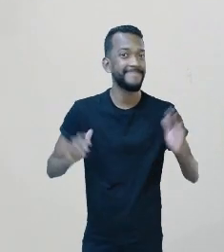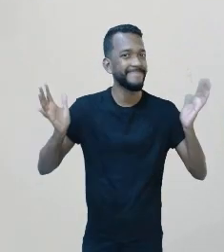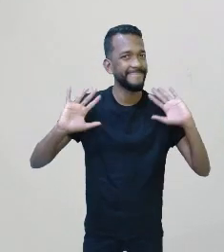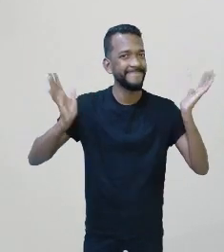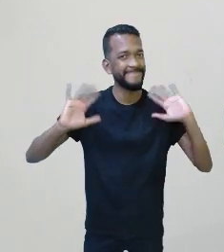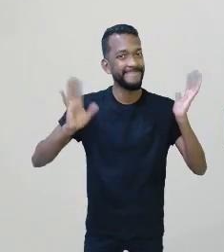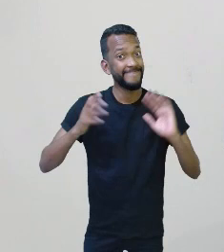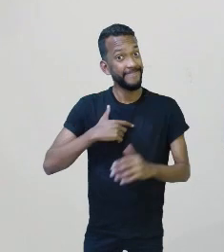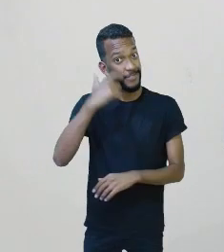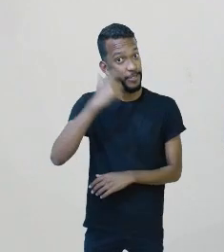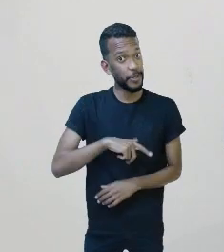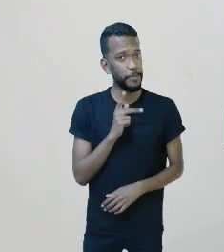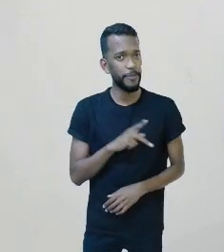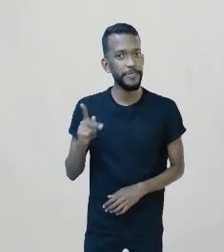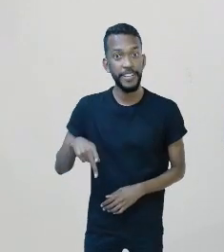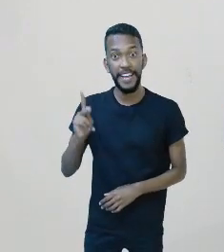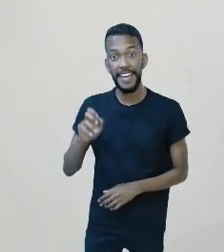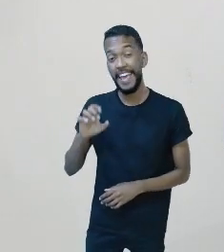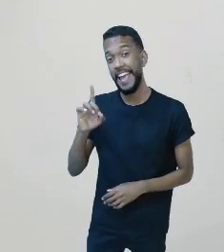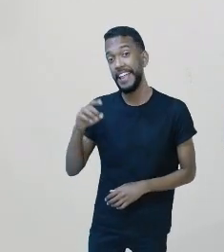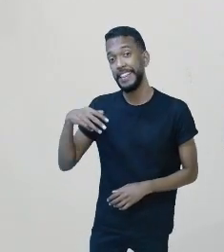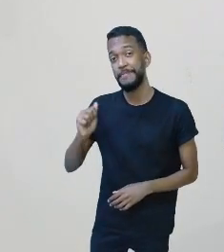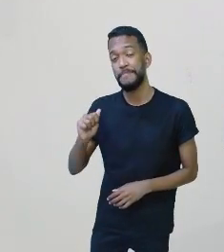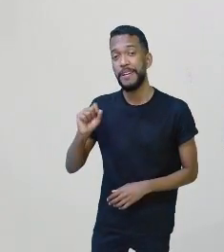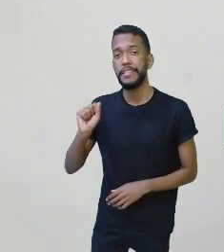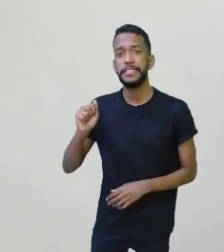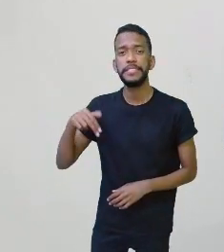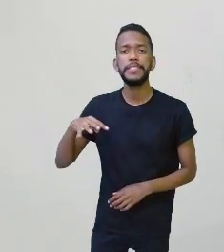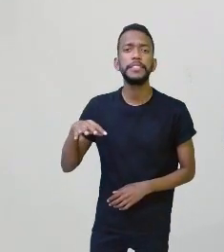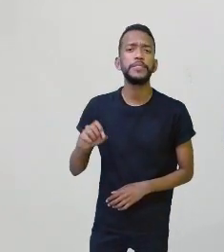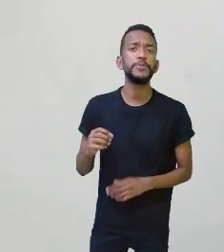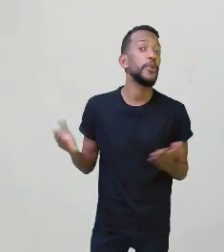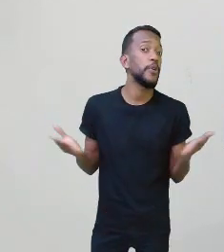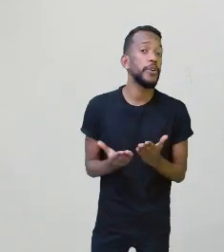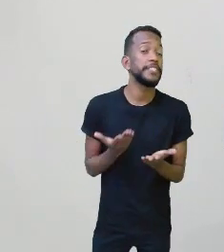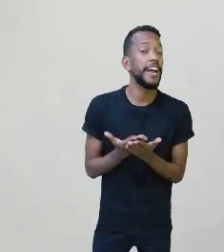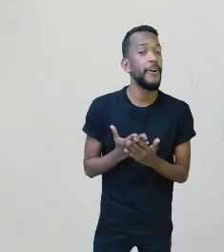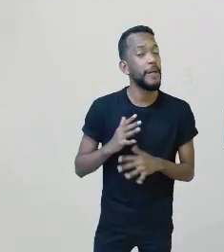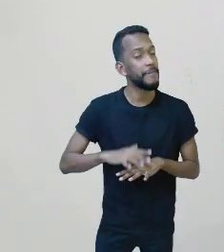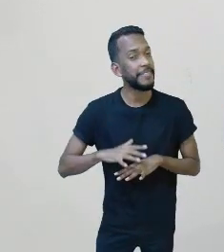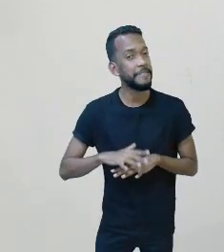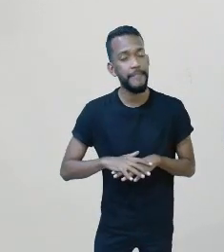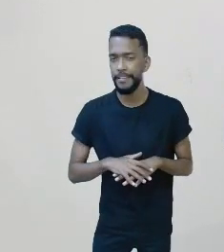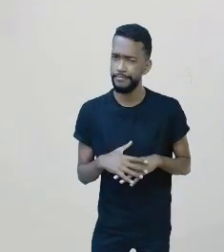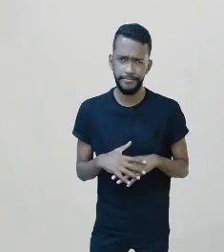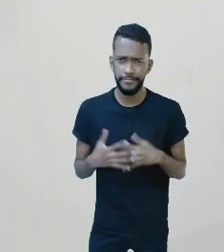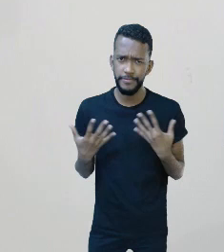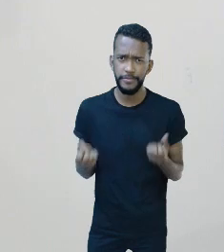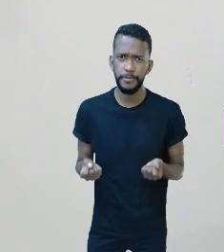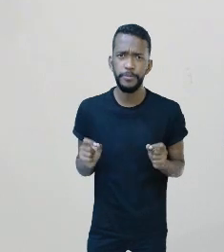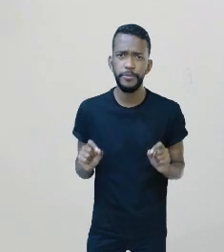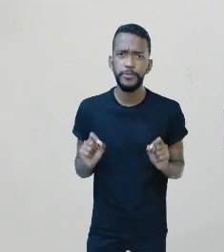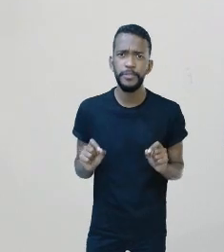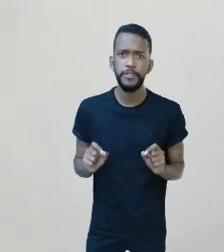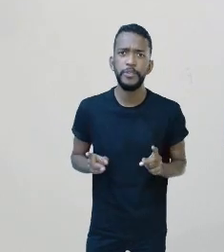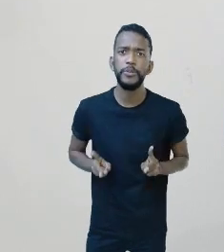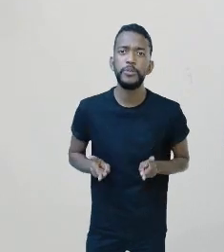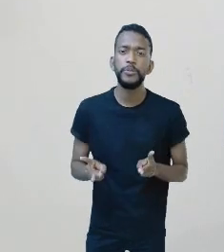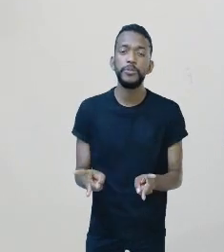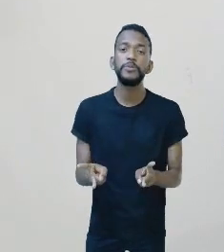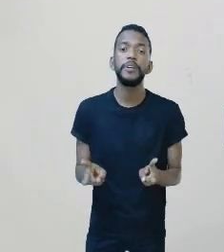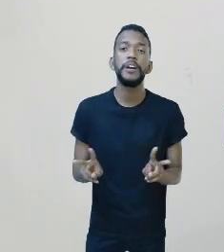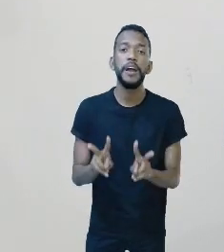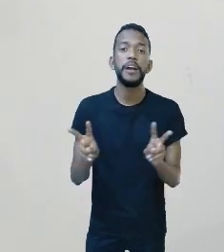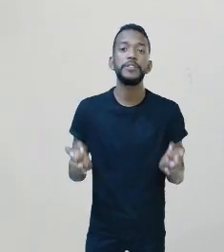Olá, eu sou a professora Kedma Santos e na nossa aula de matemática hoje nós vamos dar continuidade